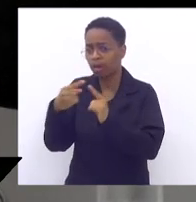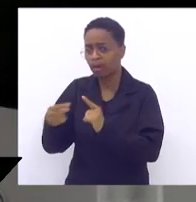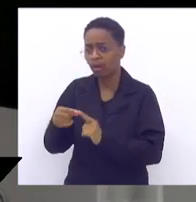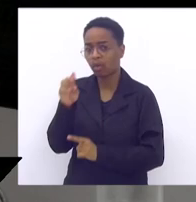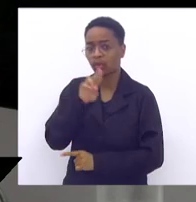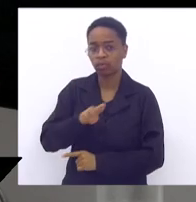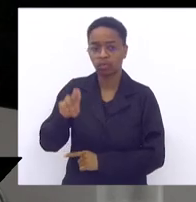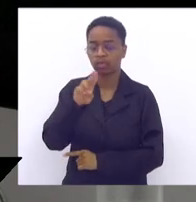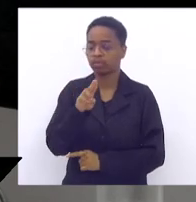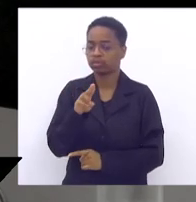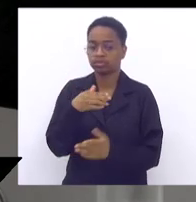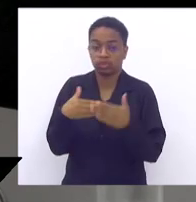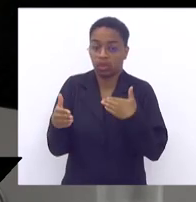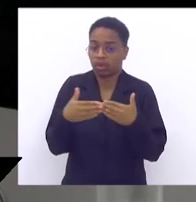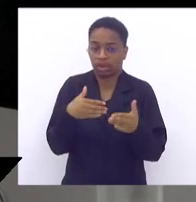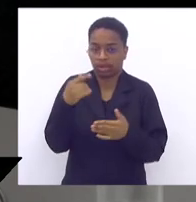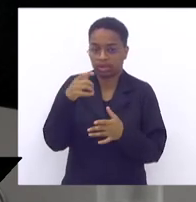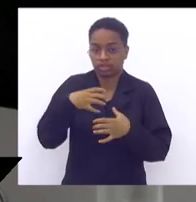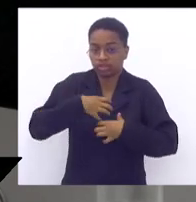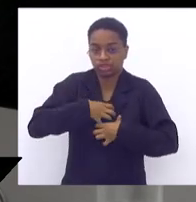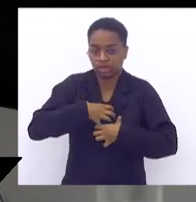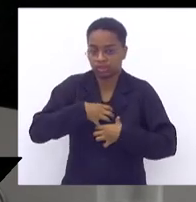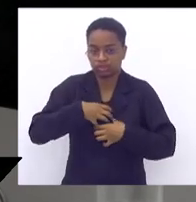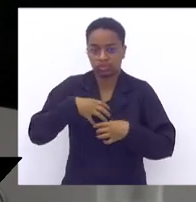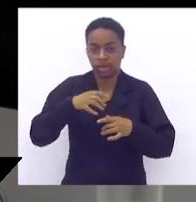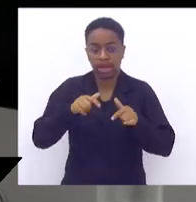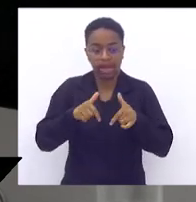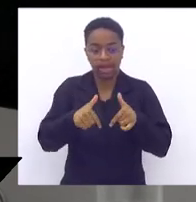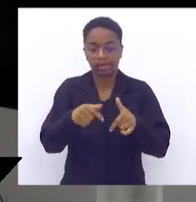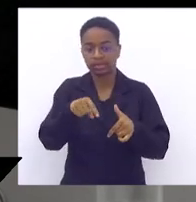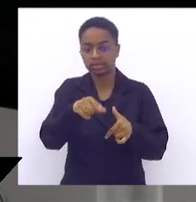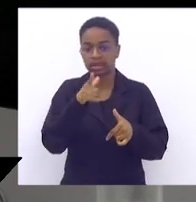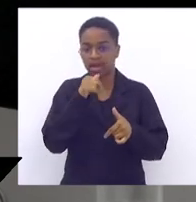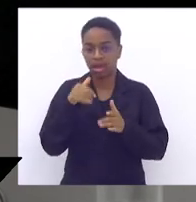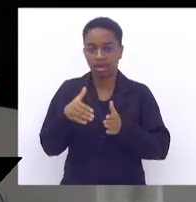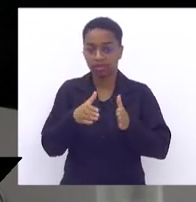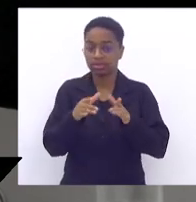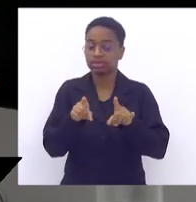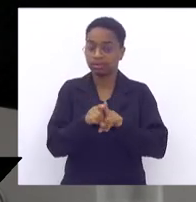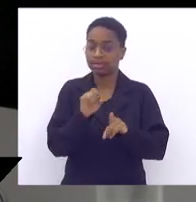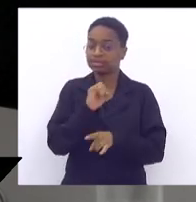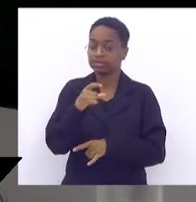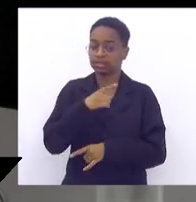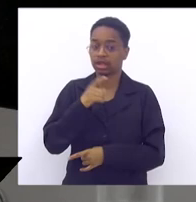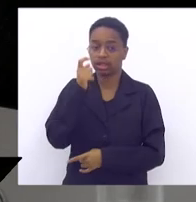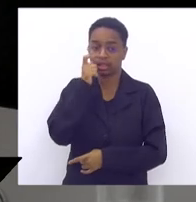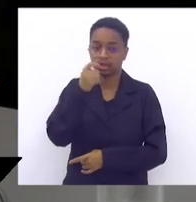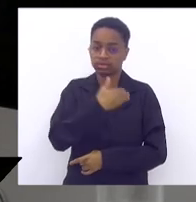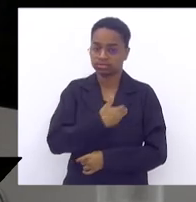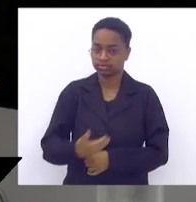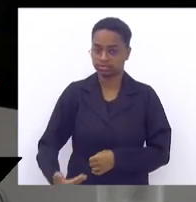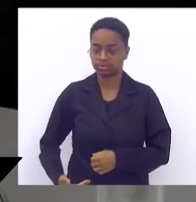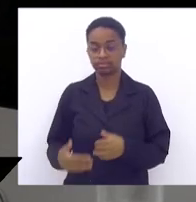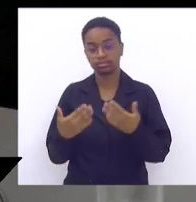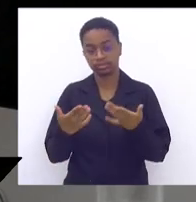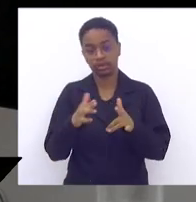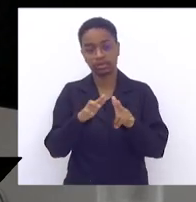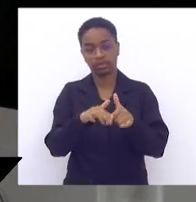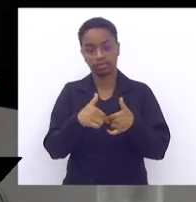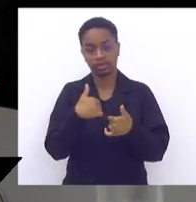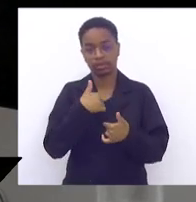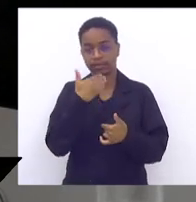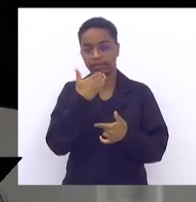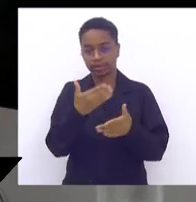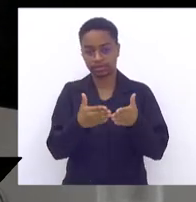de qualquer hipótese e interferência nestes rios, mesmo em casos de interesse público. Então, dentro dessa razão, pedindo licença...